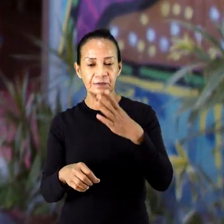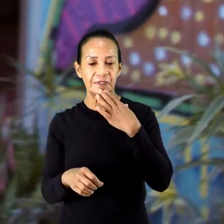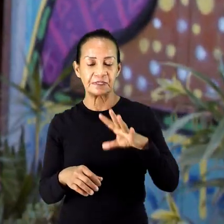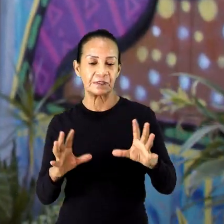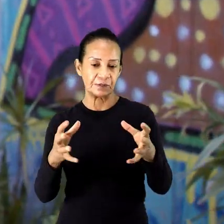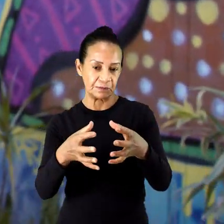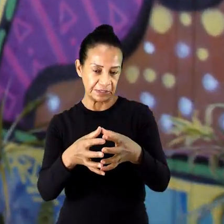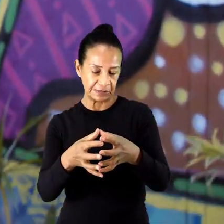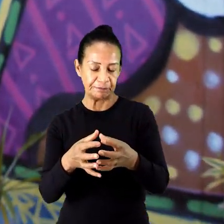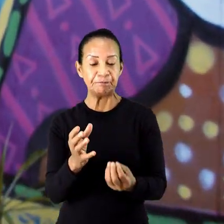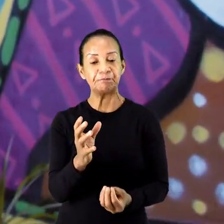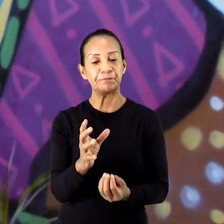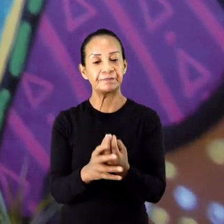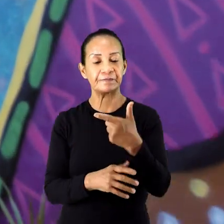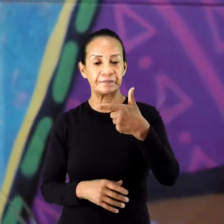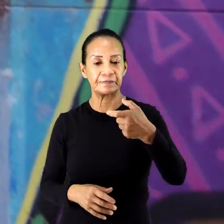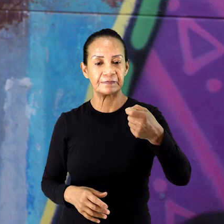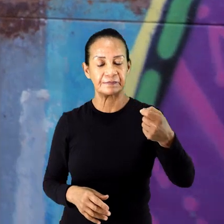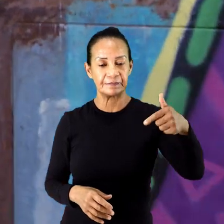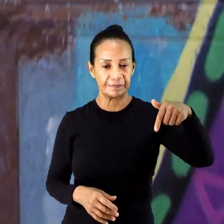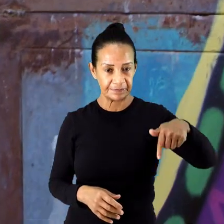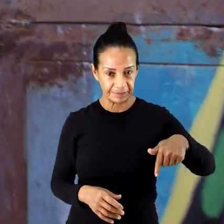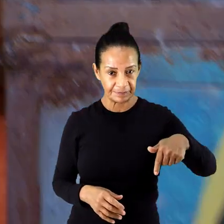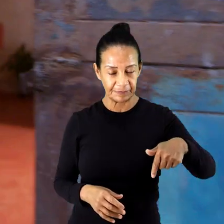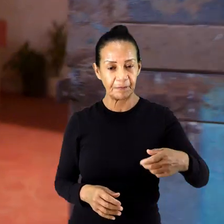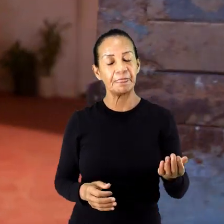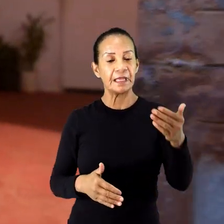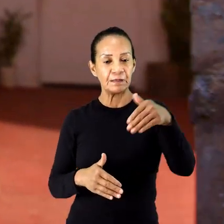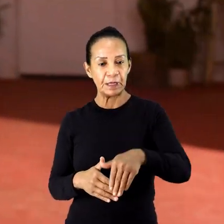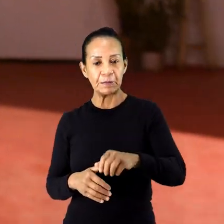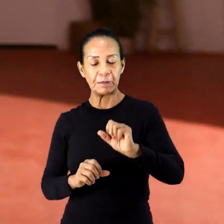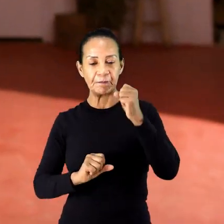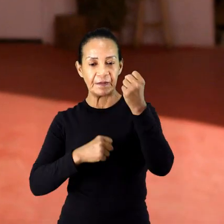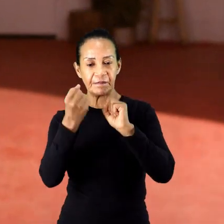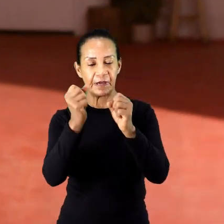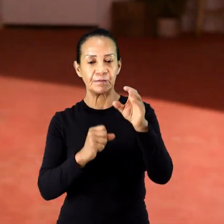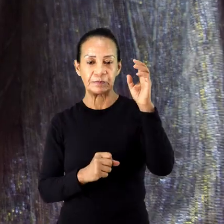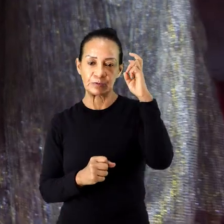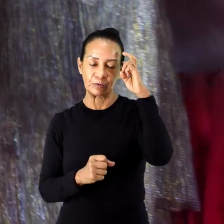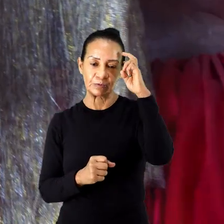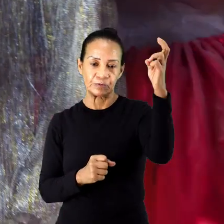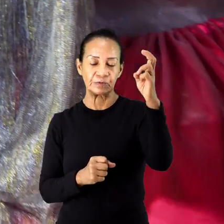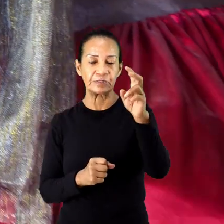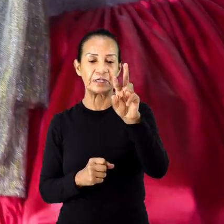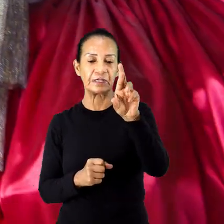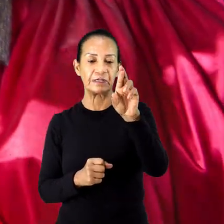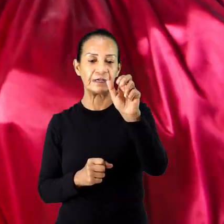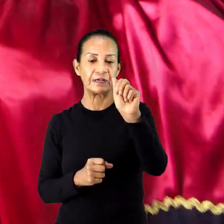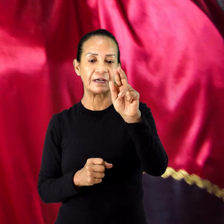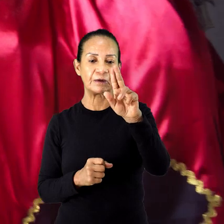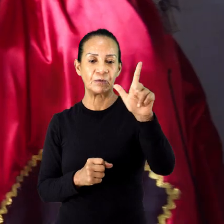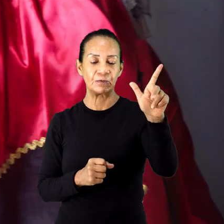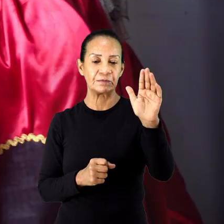comunidade. O grupo nasce em 2007 com parceria com o Porto de Luanda, dentro da Casa de Cultura Raul Seixas, a partir de uma